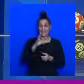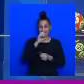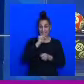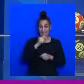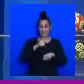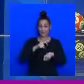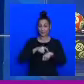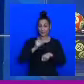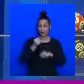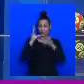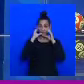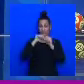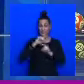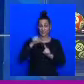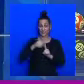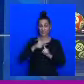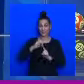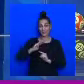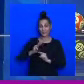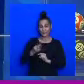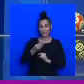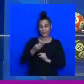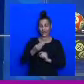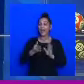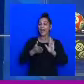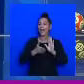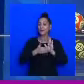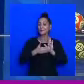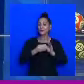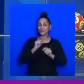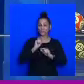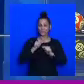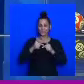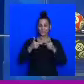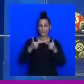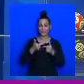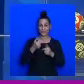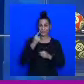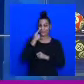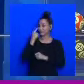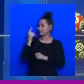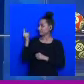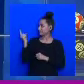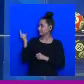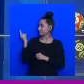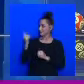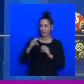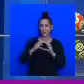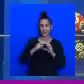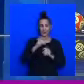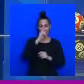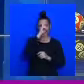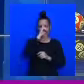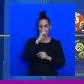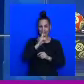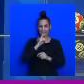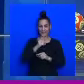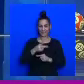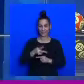Neste sábado, às 8 da noite, tem mais milionária. Aposte e boa sorte. Bola amarela, número